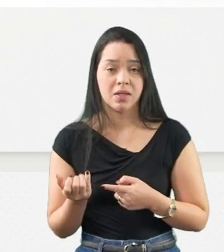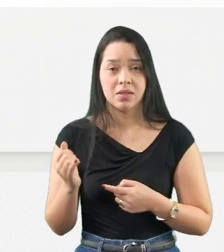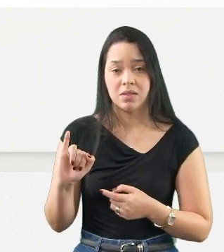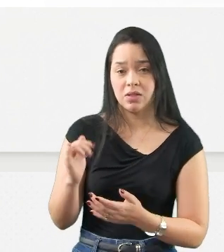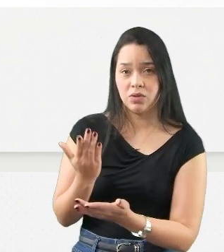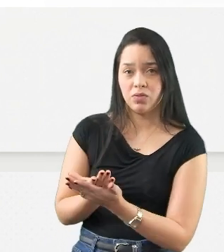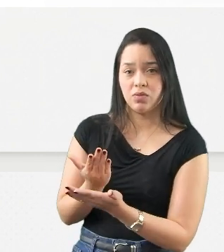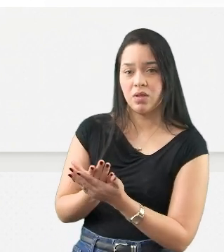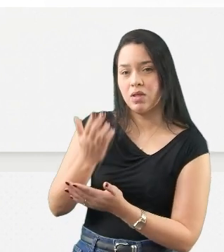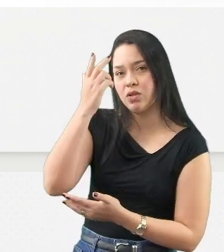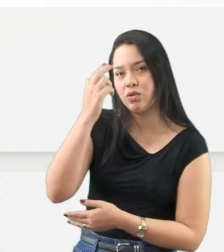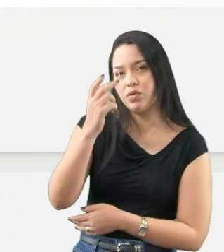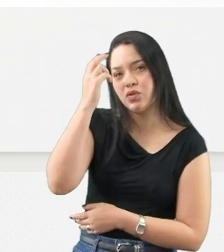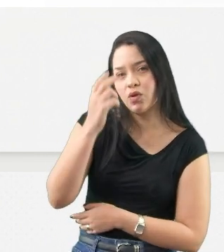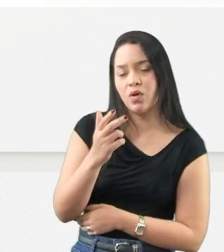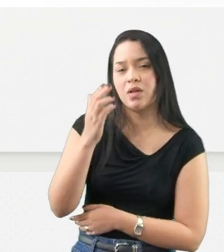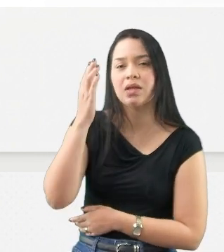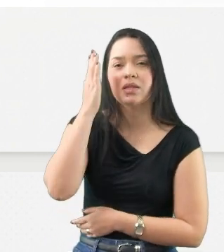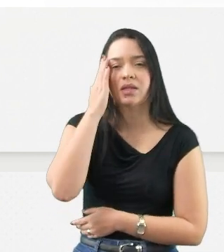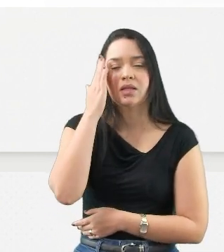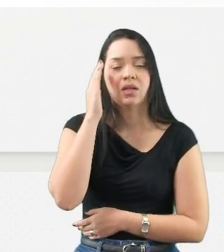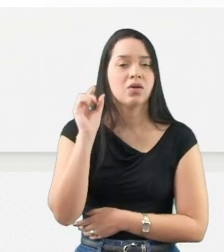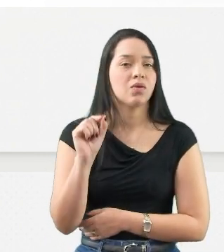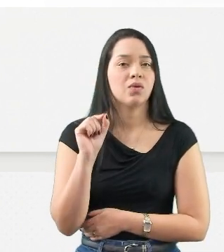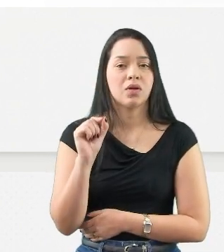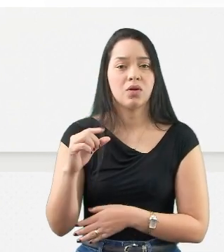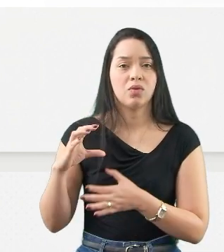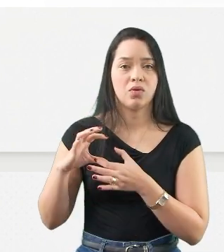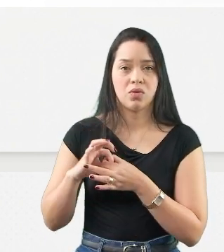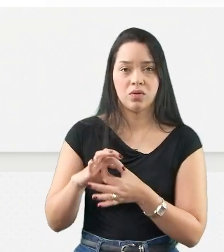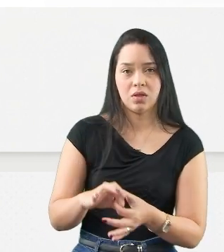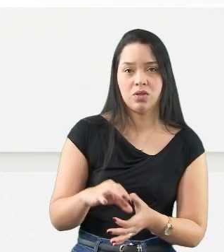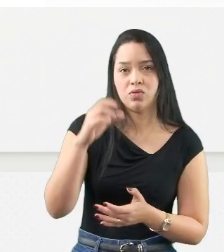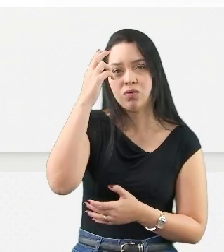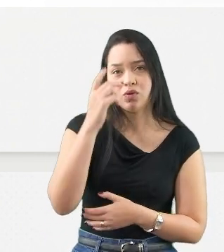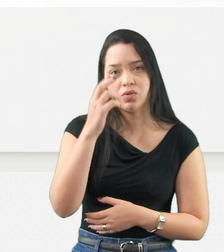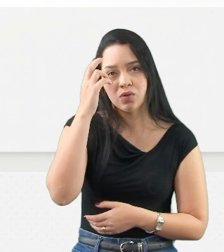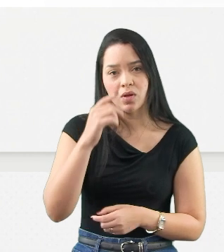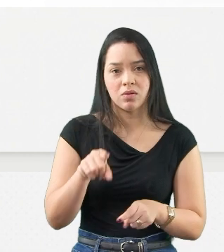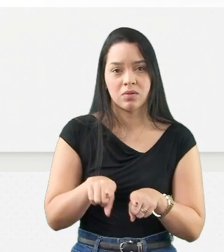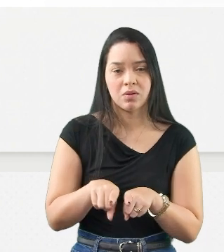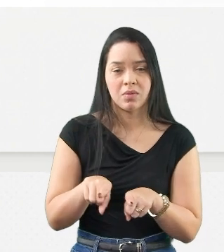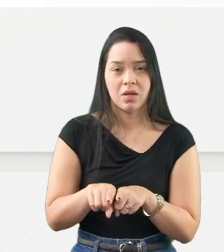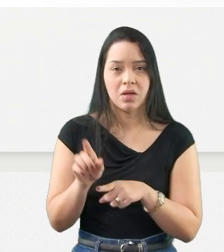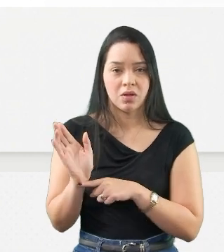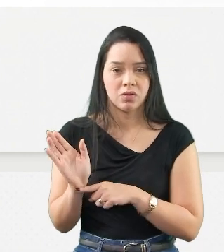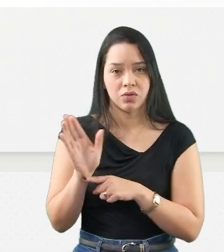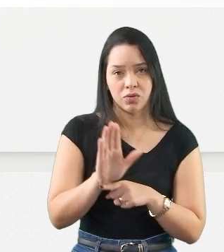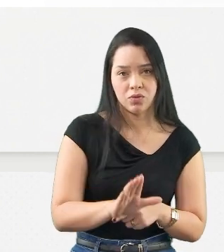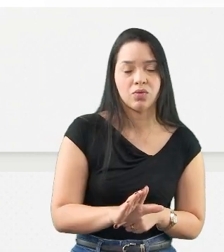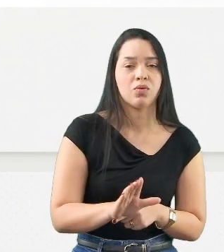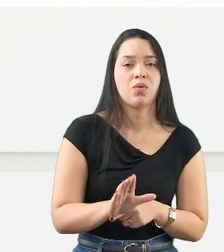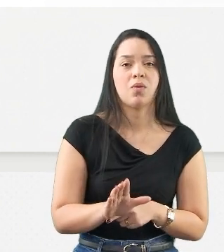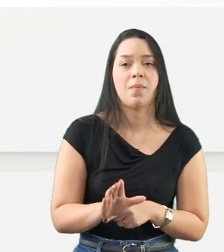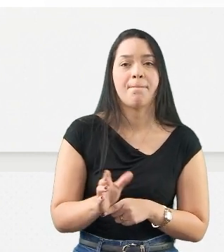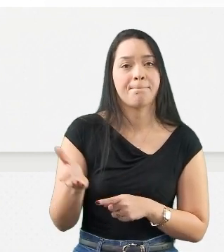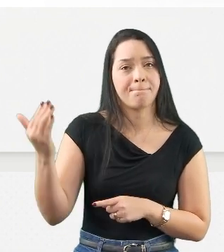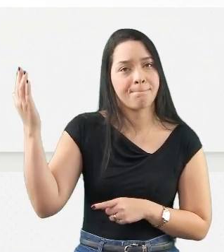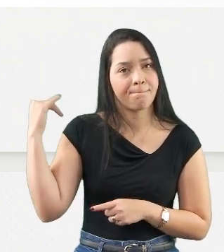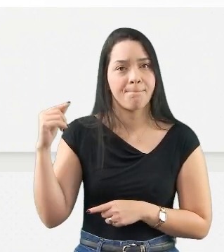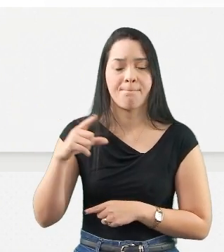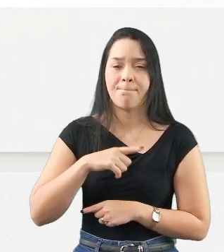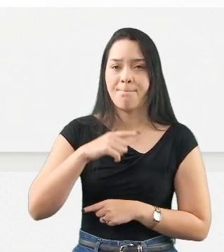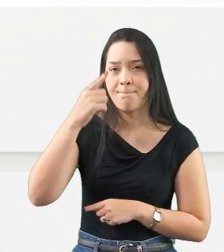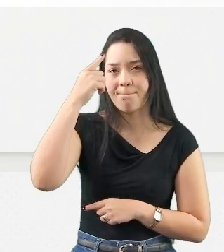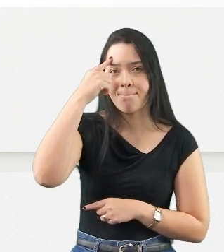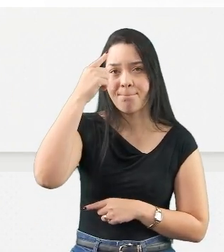da história, a gente vai entender que o contexto histórico, de alguma forma, contribuiu para que os poetas daquela época tivessem esse